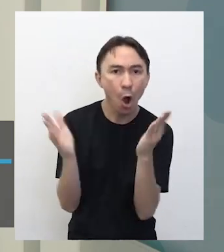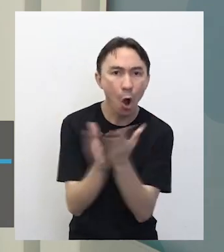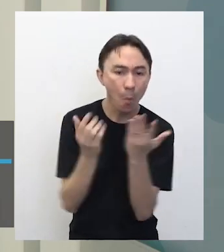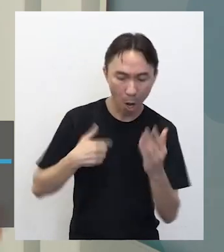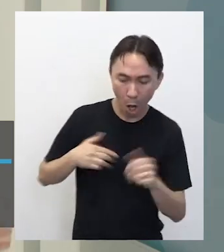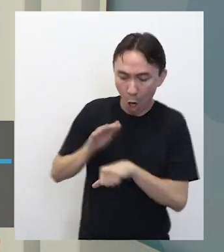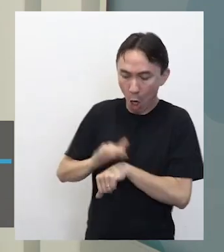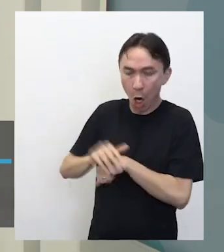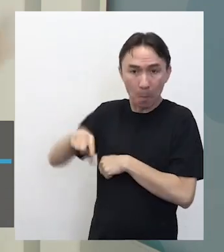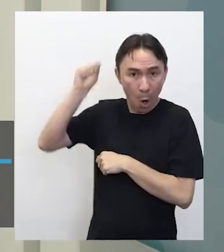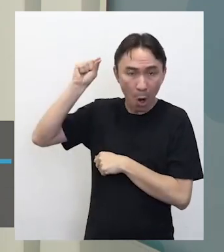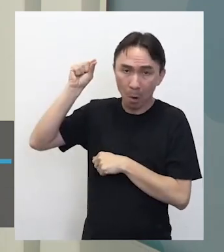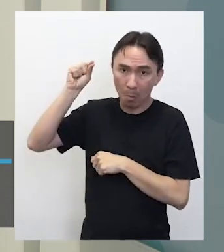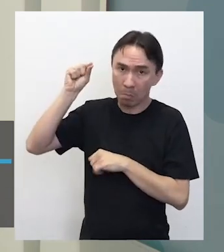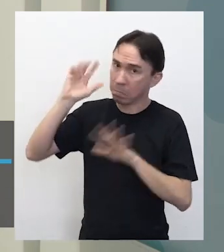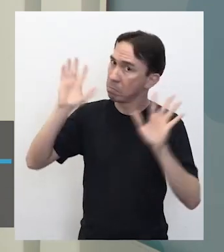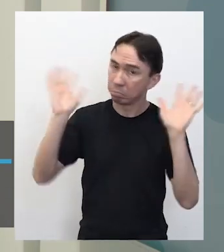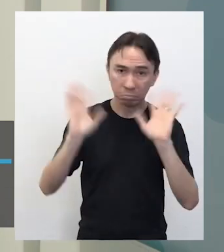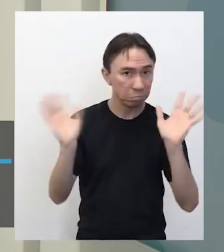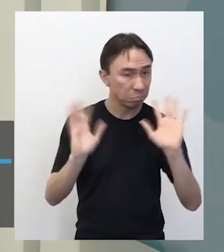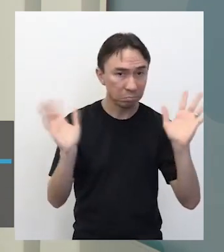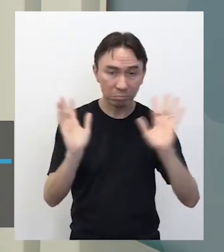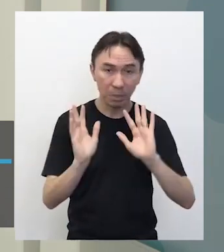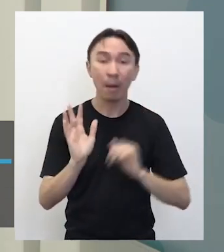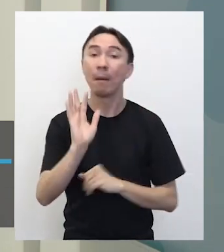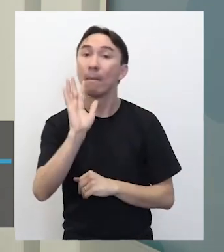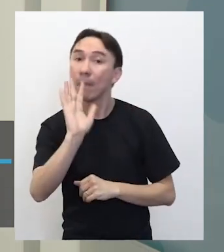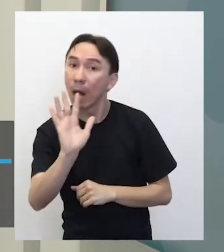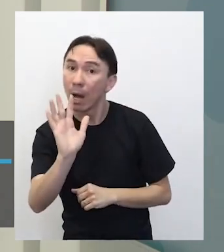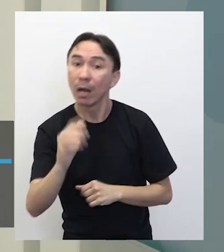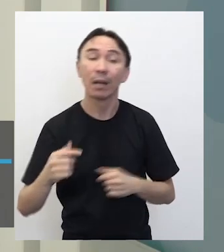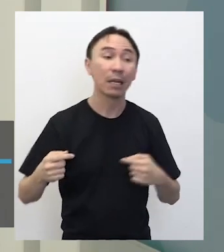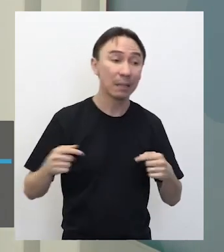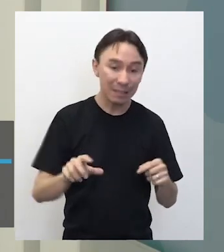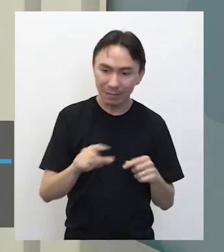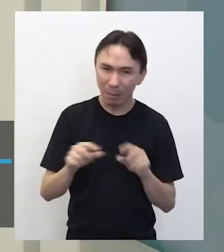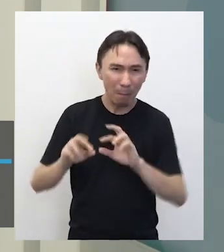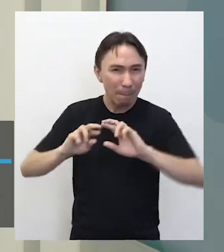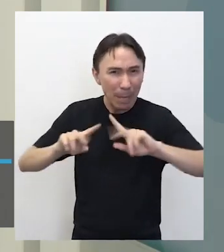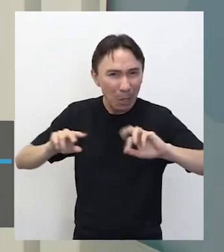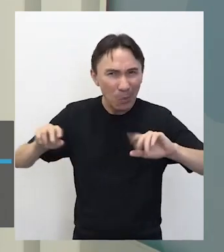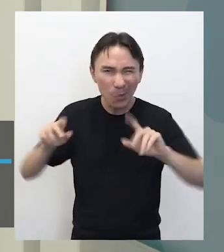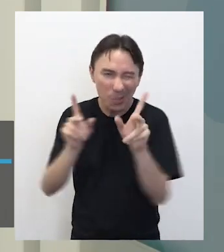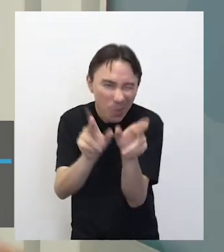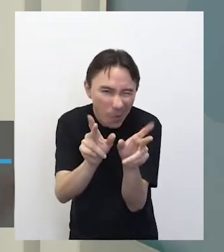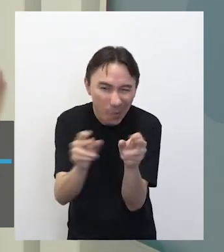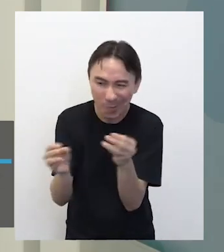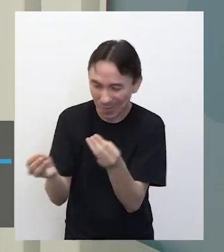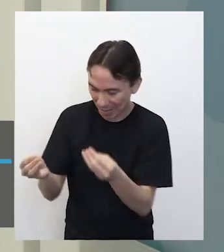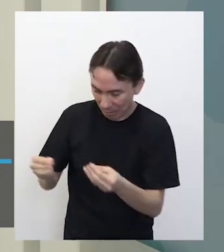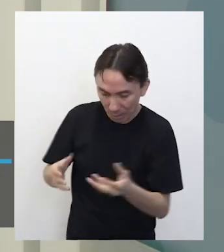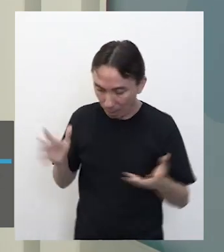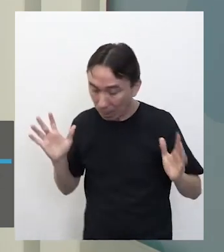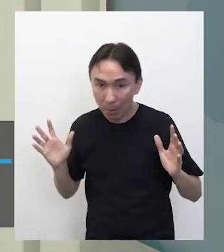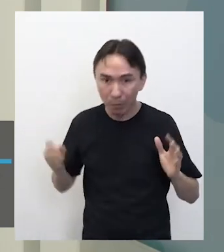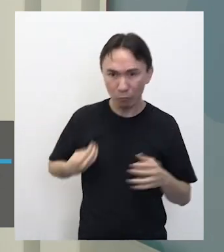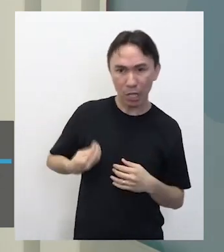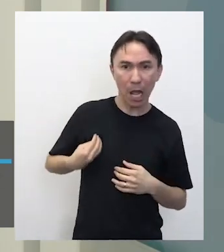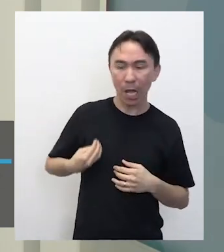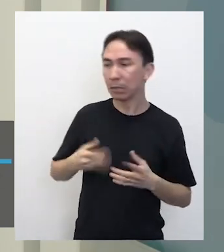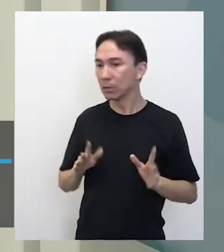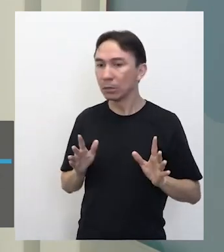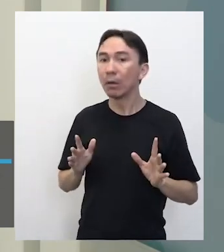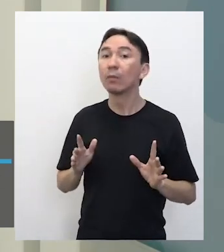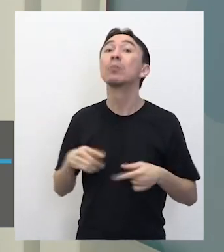e aquilo é dado. Mas eu escolho o que fazer com essas coisas que me foram dadas, com essas possibilidades,